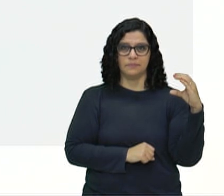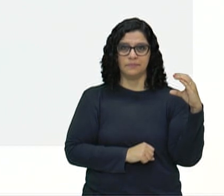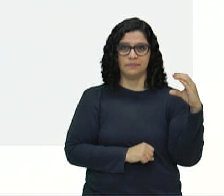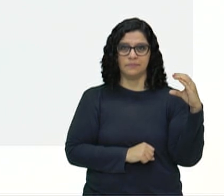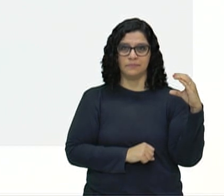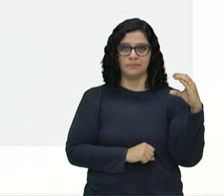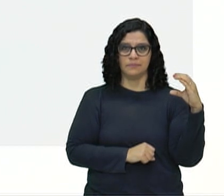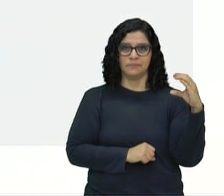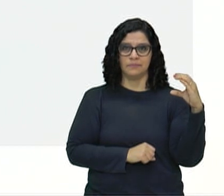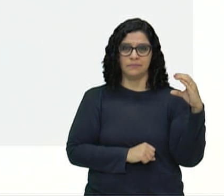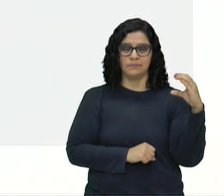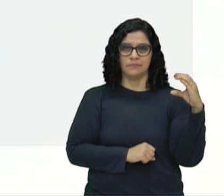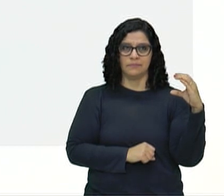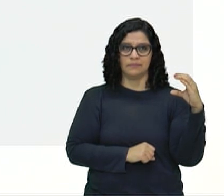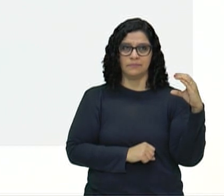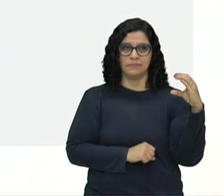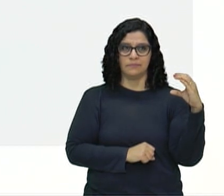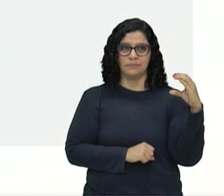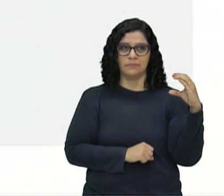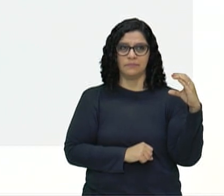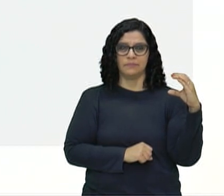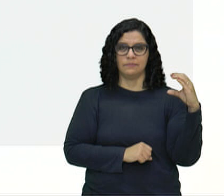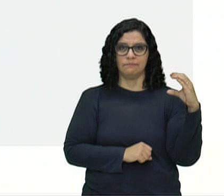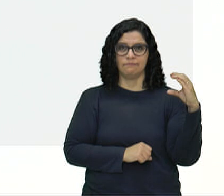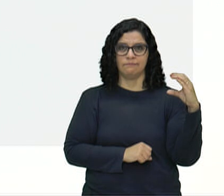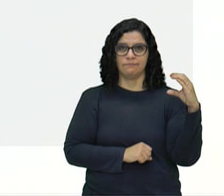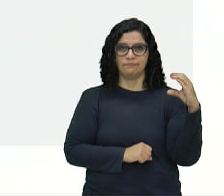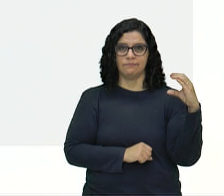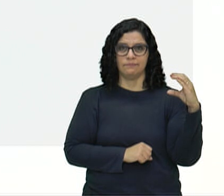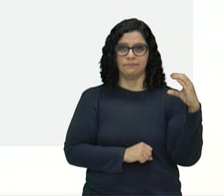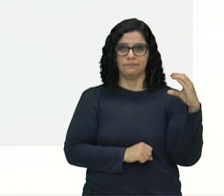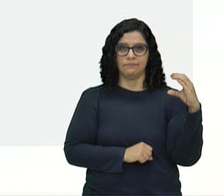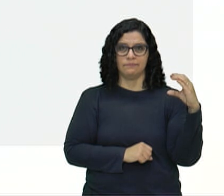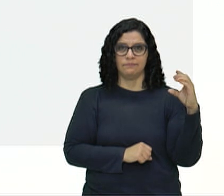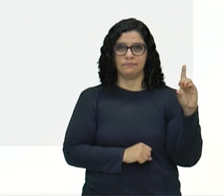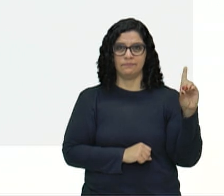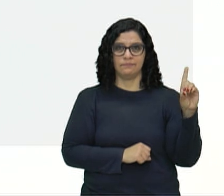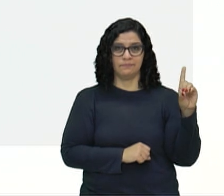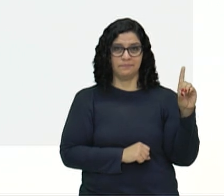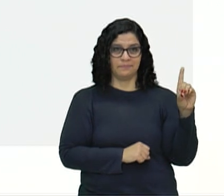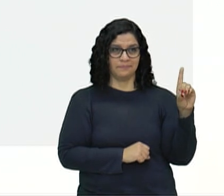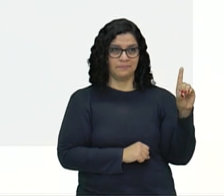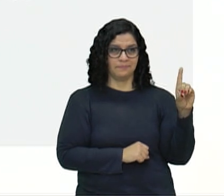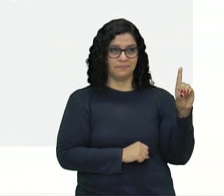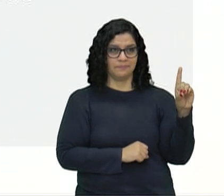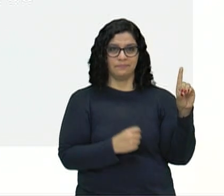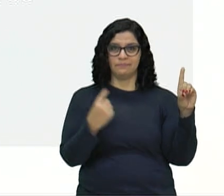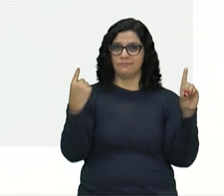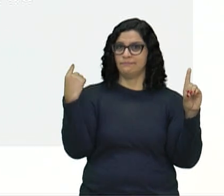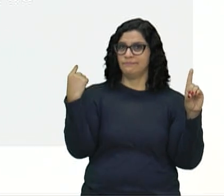oxigênio, em que a glicose dos alimentos é quebrada de modo a oferecer energia para determinado organismo.